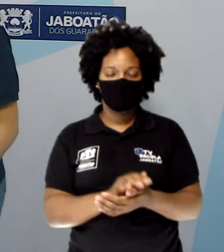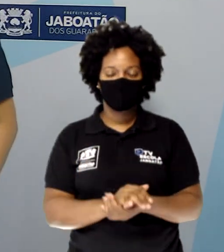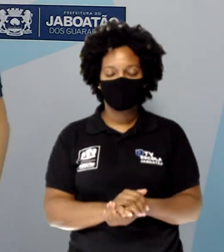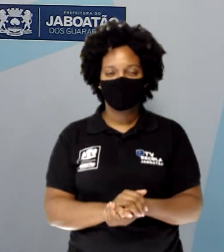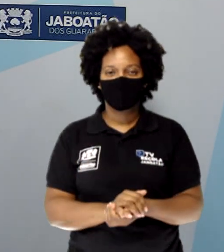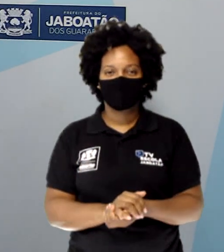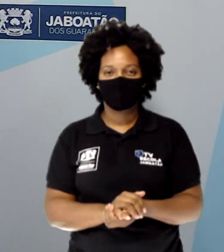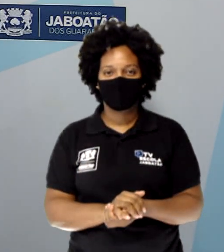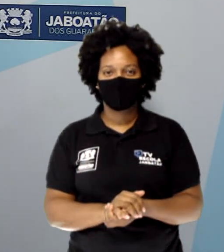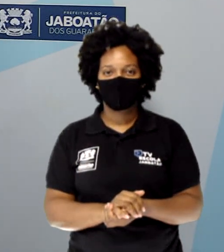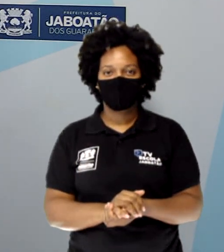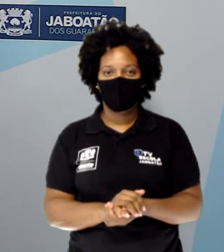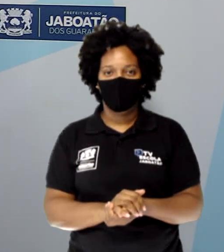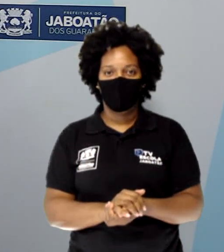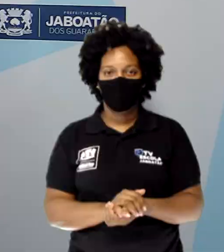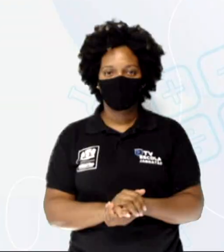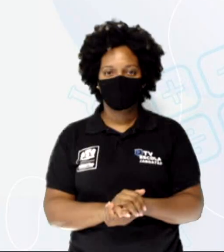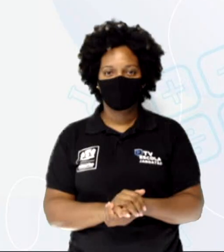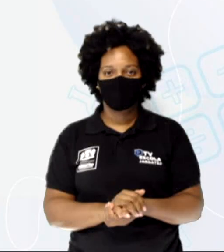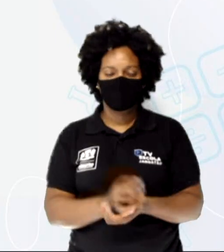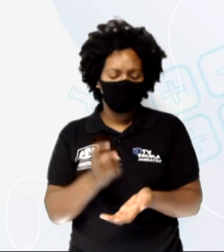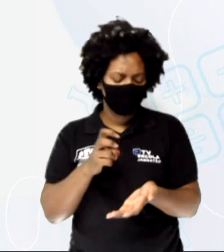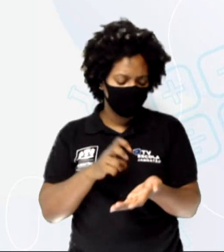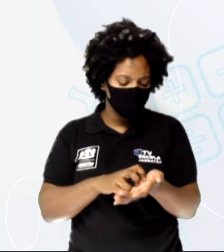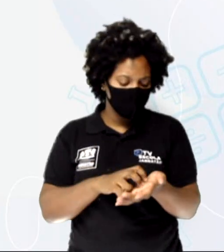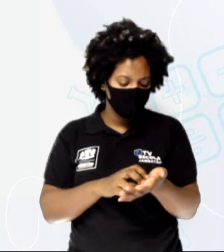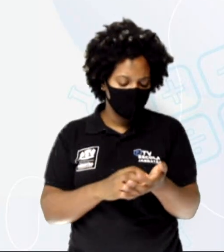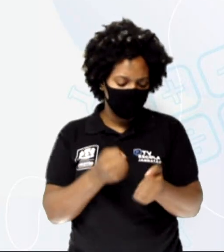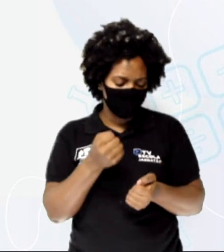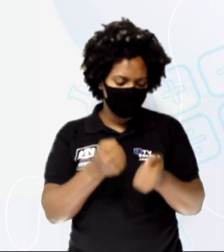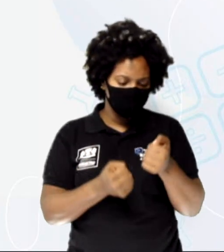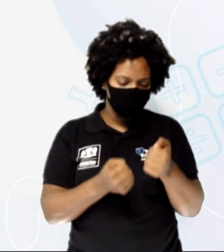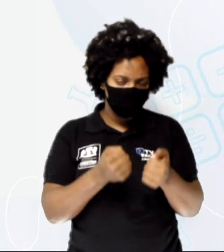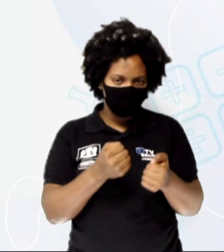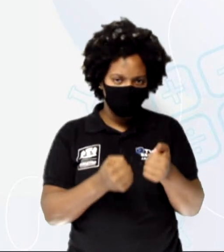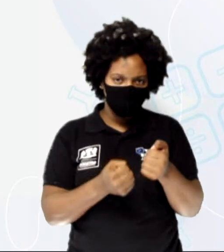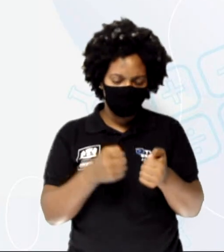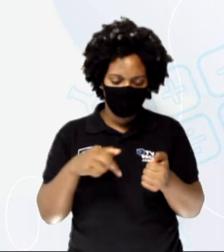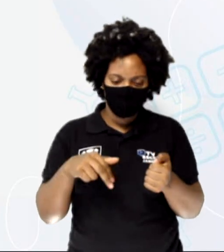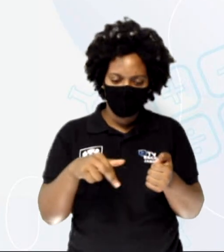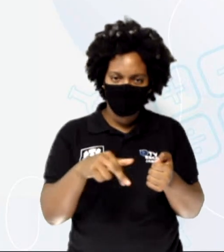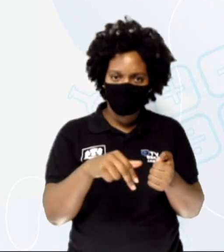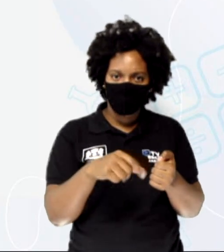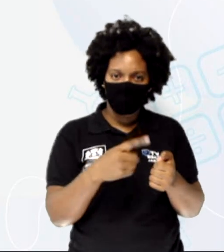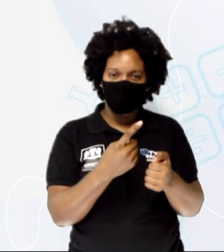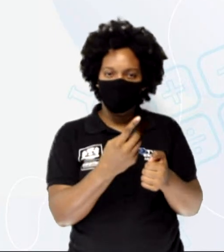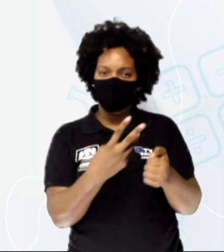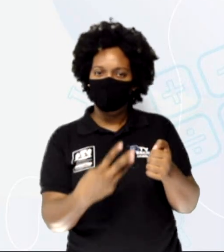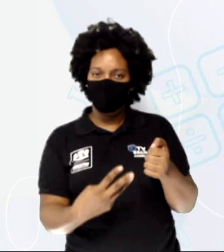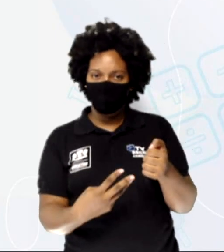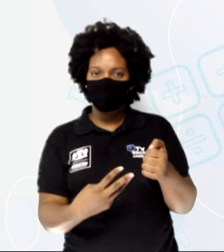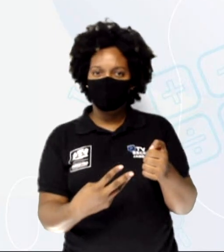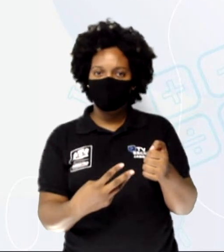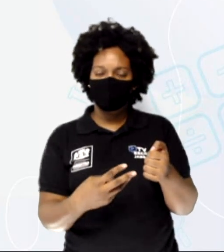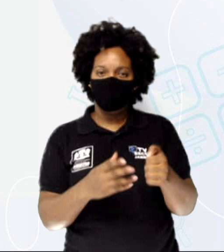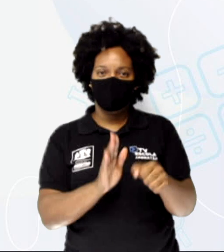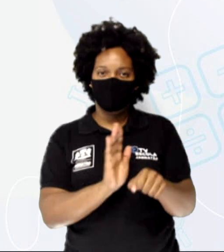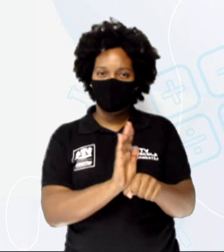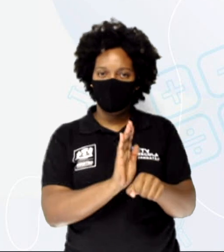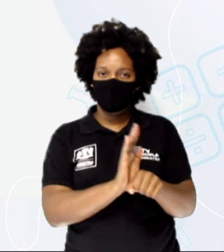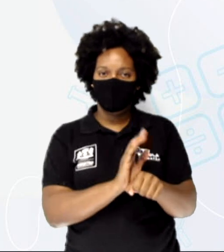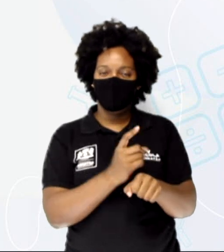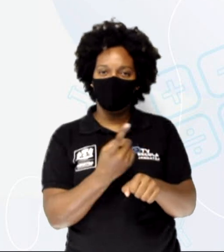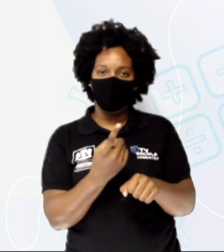essa ideia, ó. Pela manhã, um ônibus percorreu 1/3 de um percurso e, à tarde,